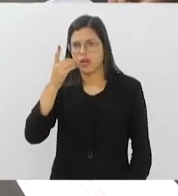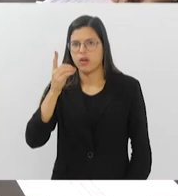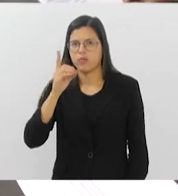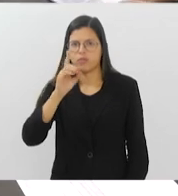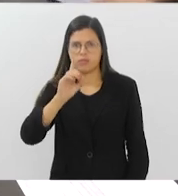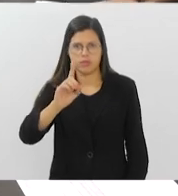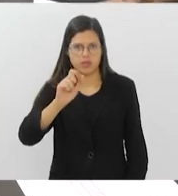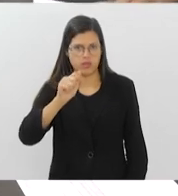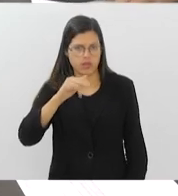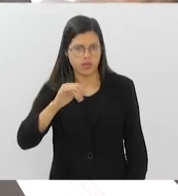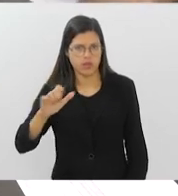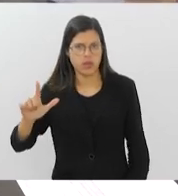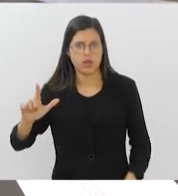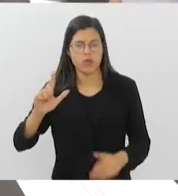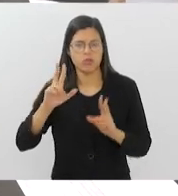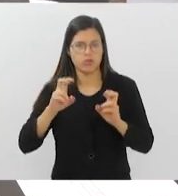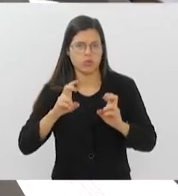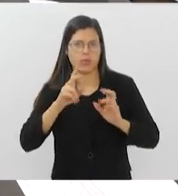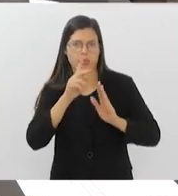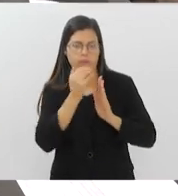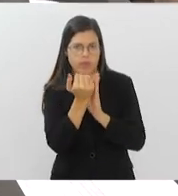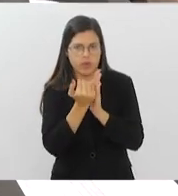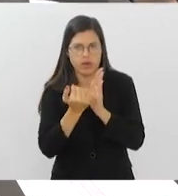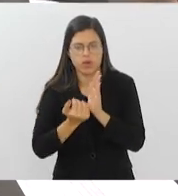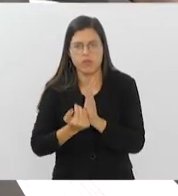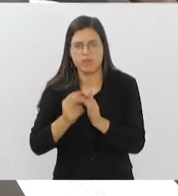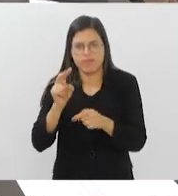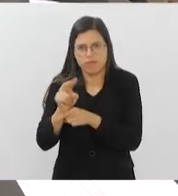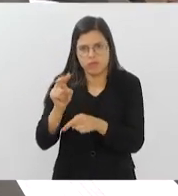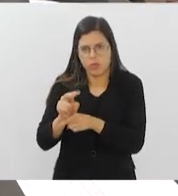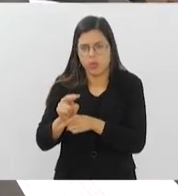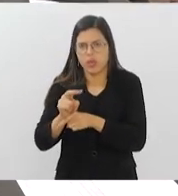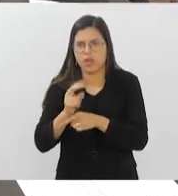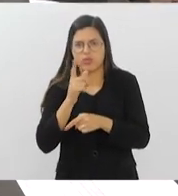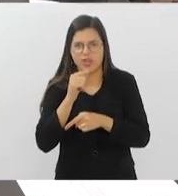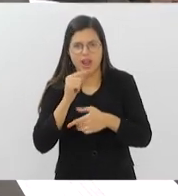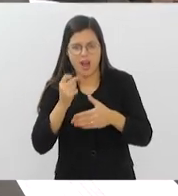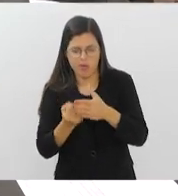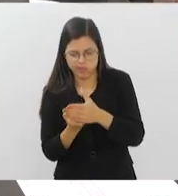criação do Programa de Proteção e Conservação das Nascentes de Água. Para aparecer,